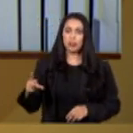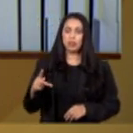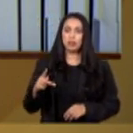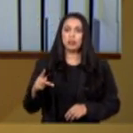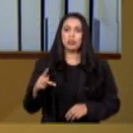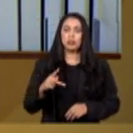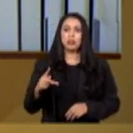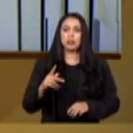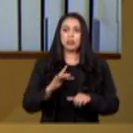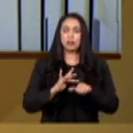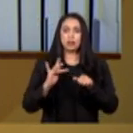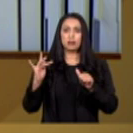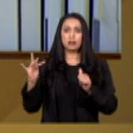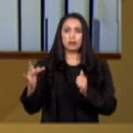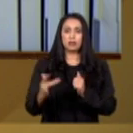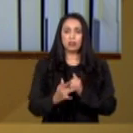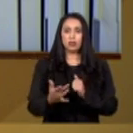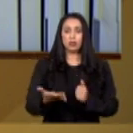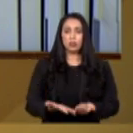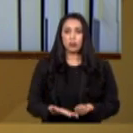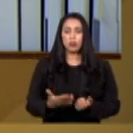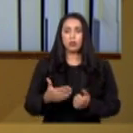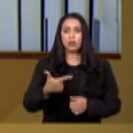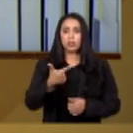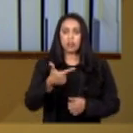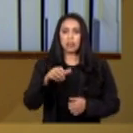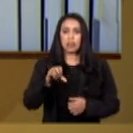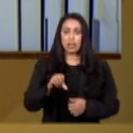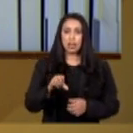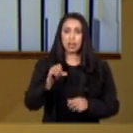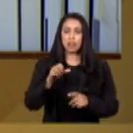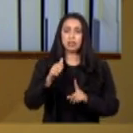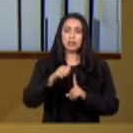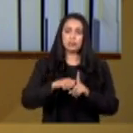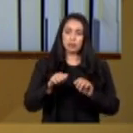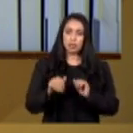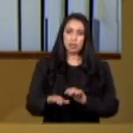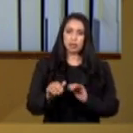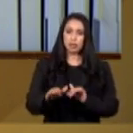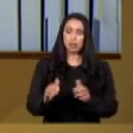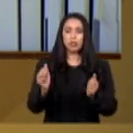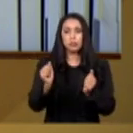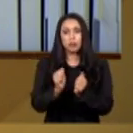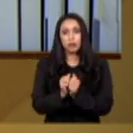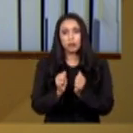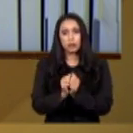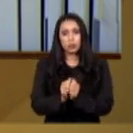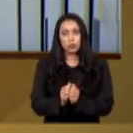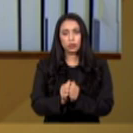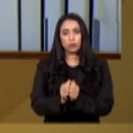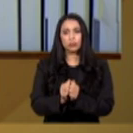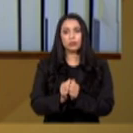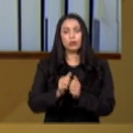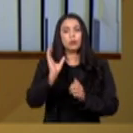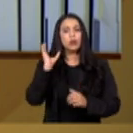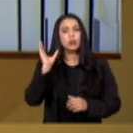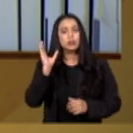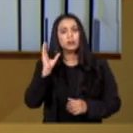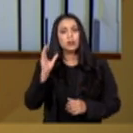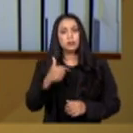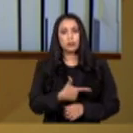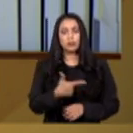da data de dez de setembro de 2,20 próximo futuro e da ministra quais as vezes como vice-presidente